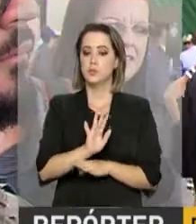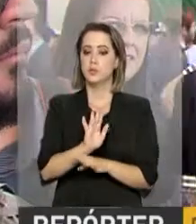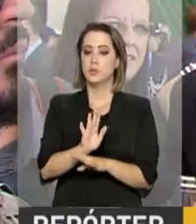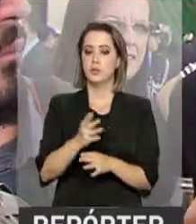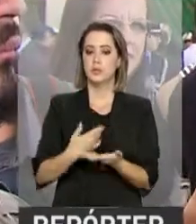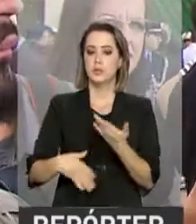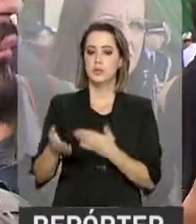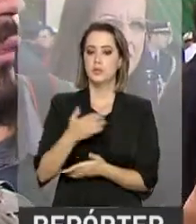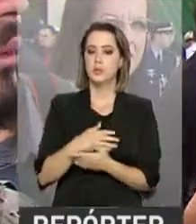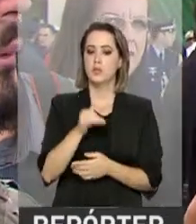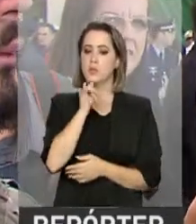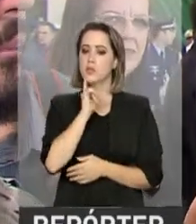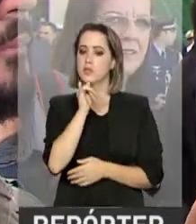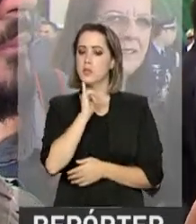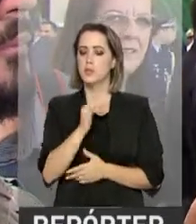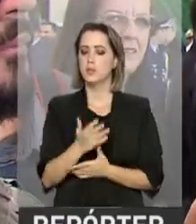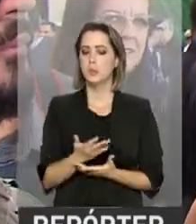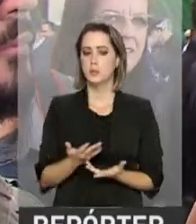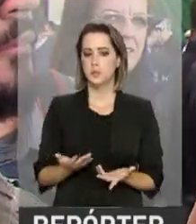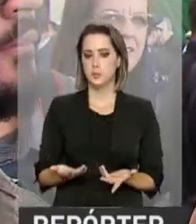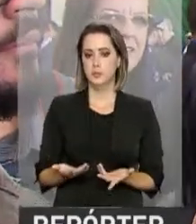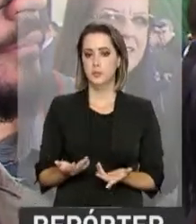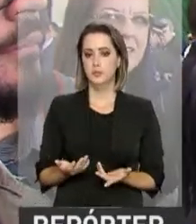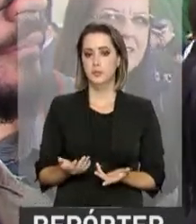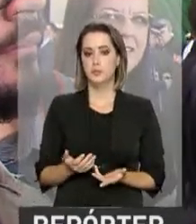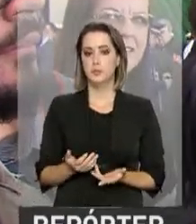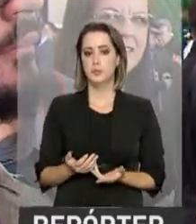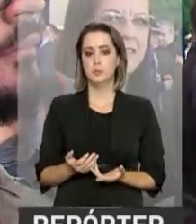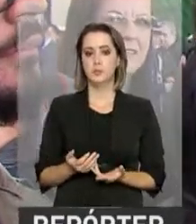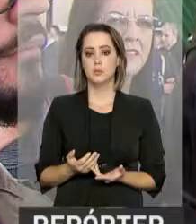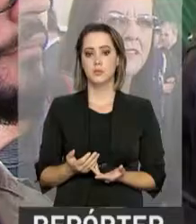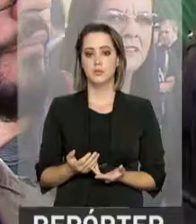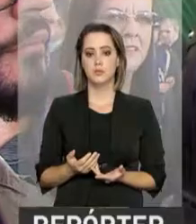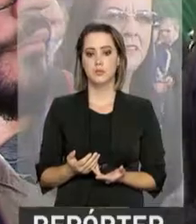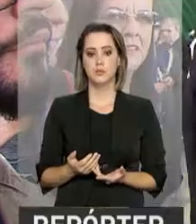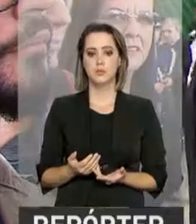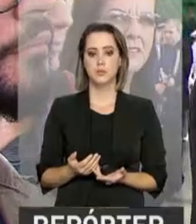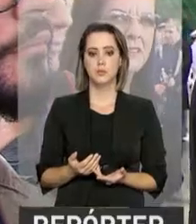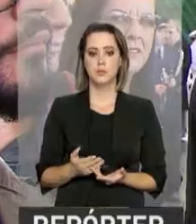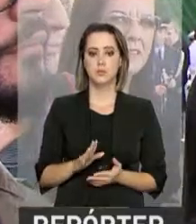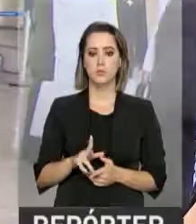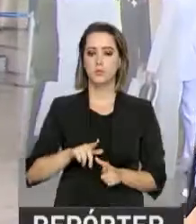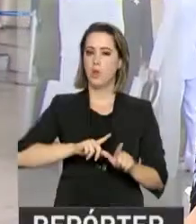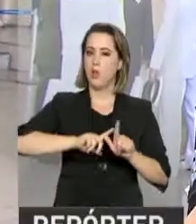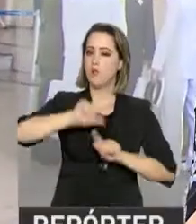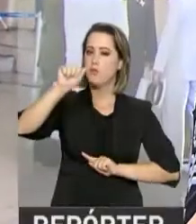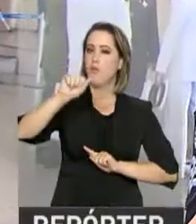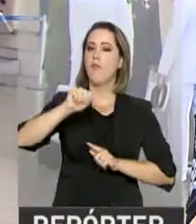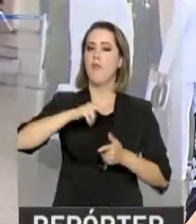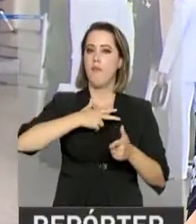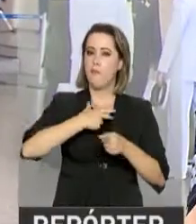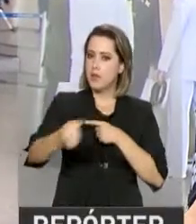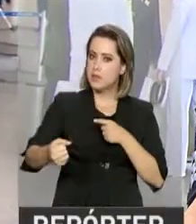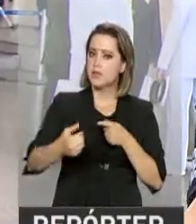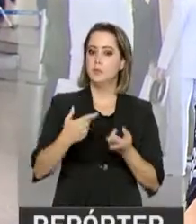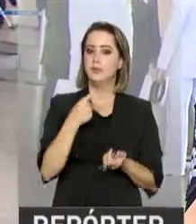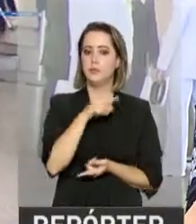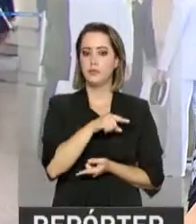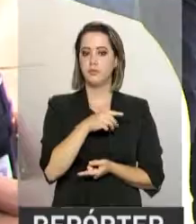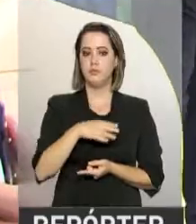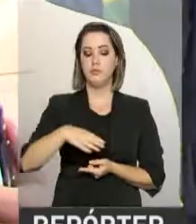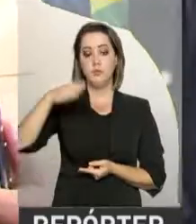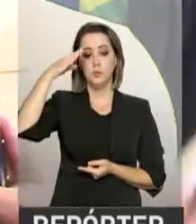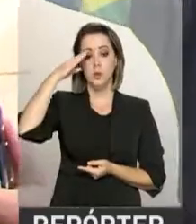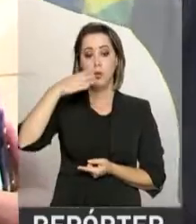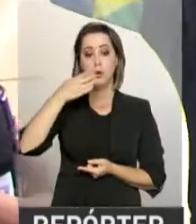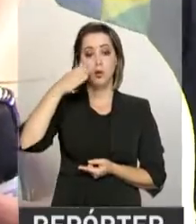solidariedade, transmite exemplo de, sobretudo, de superação. O maratonista Marilson Gomes da Silva